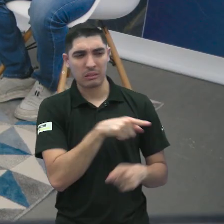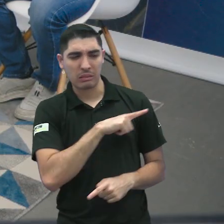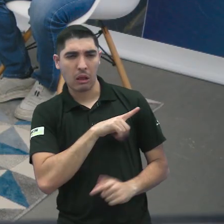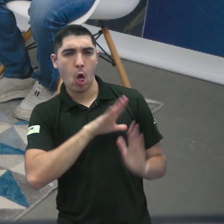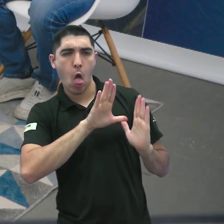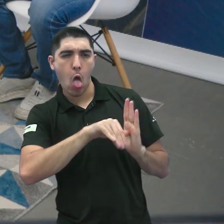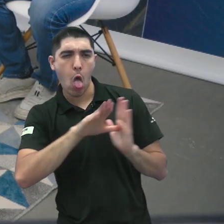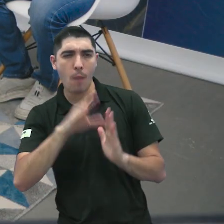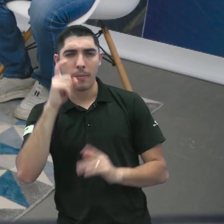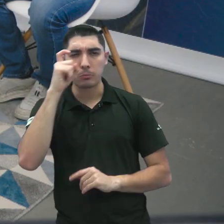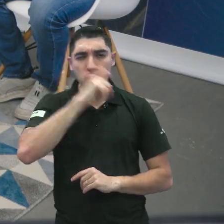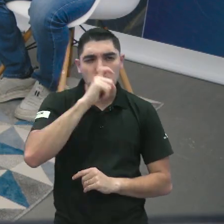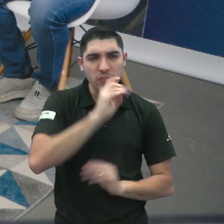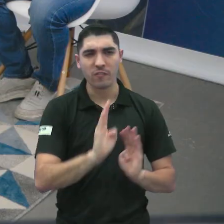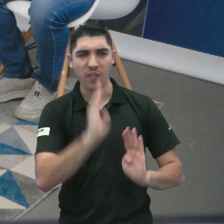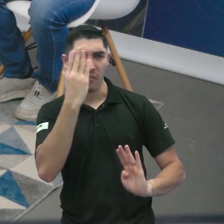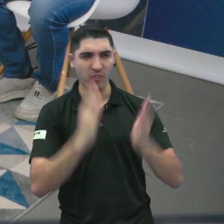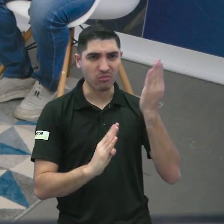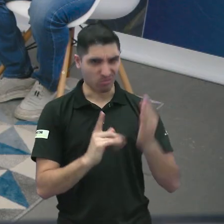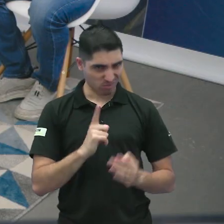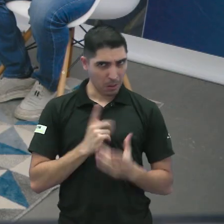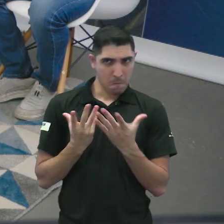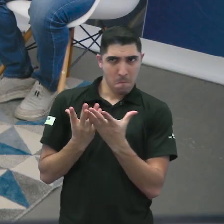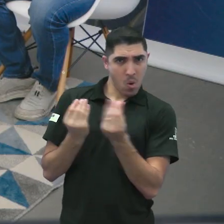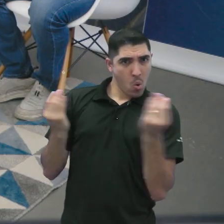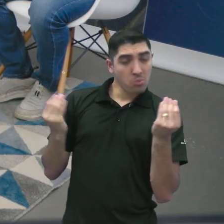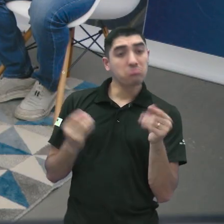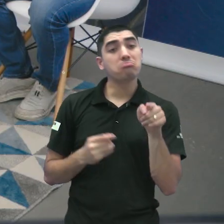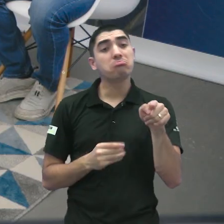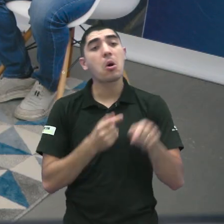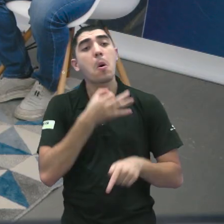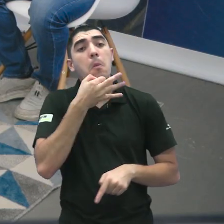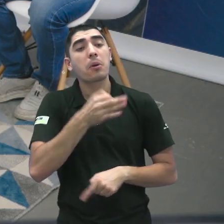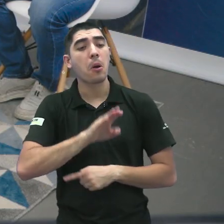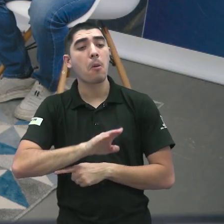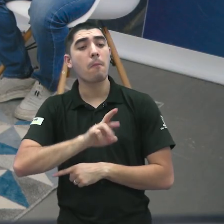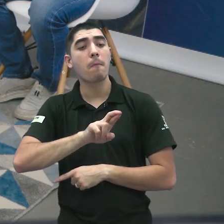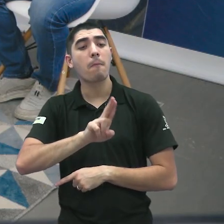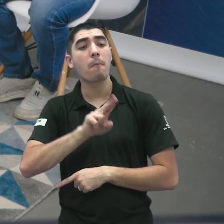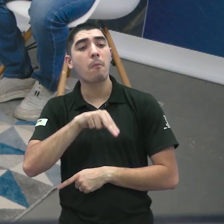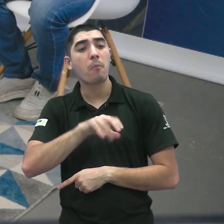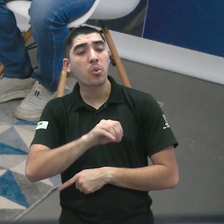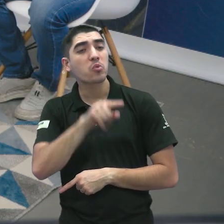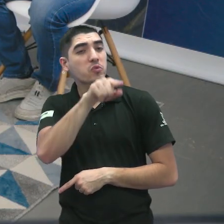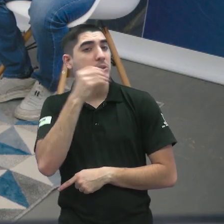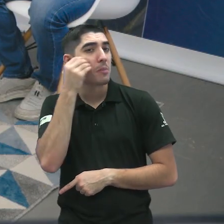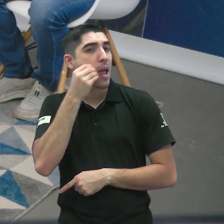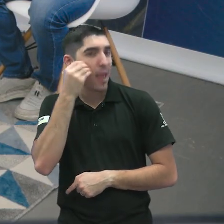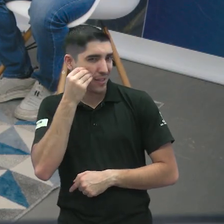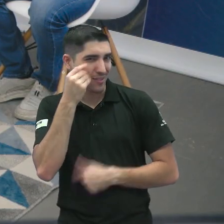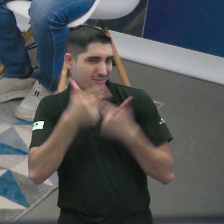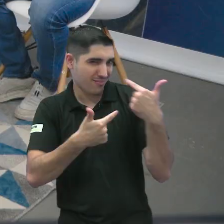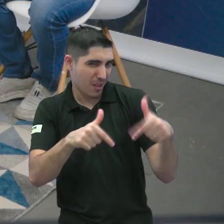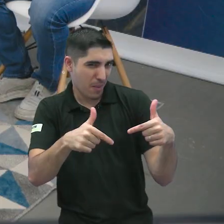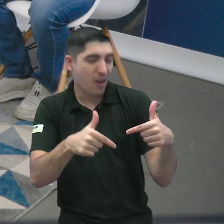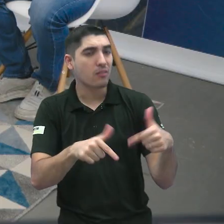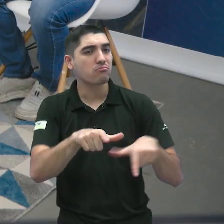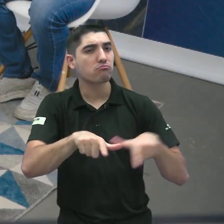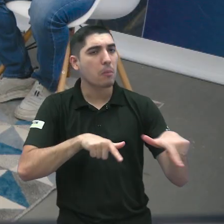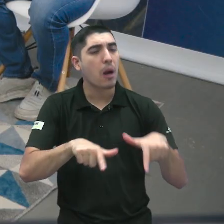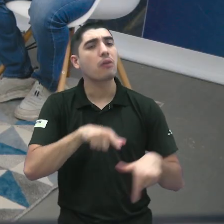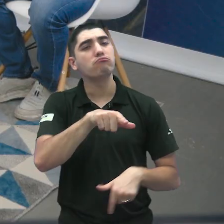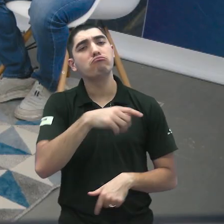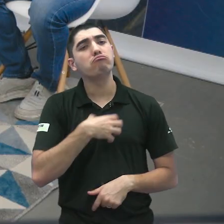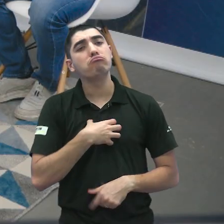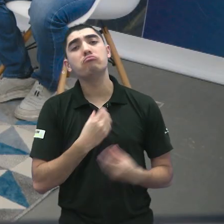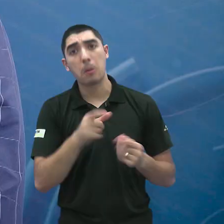online, como a Bianca trouxe para a gente aí, na opinião de vocês. Como é que é, Bruno, você que trabalha no dia a dia com isso, como é que é essa insegurança